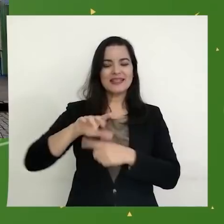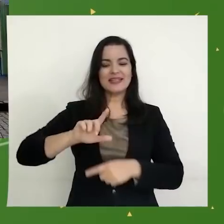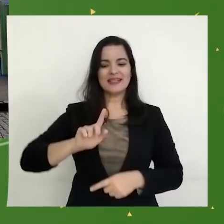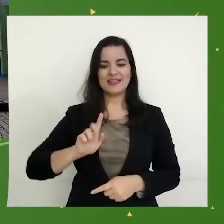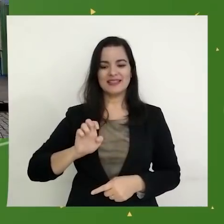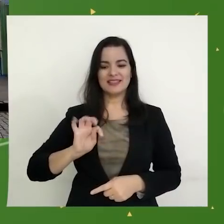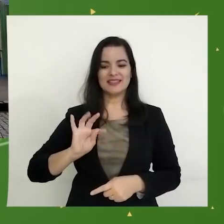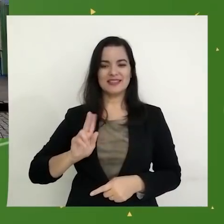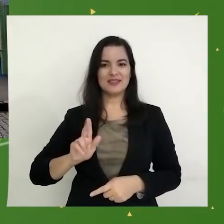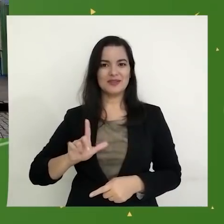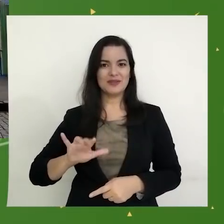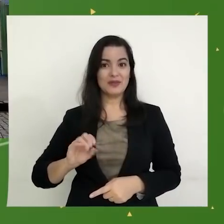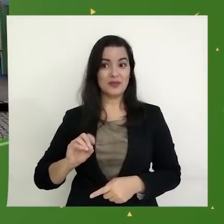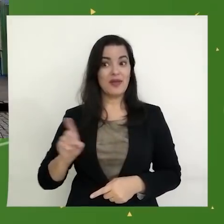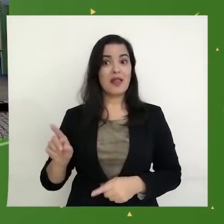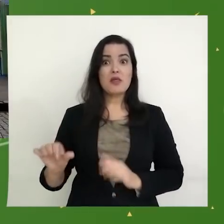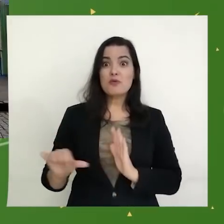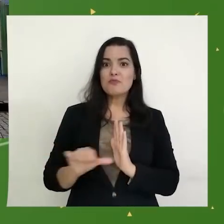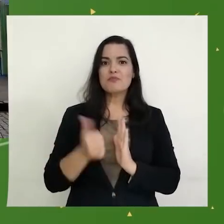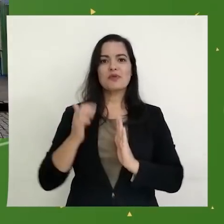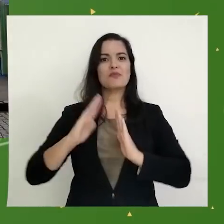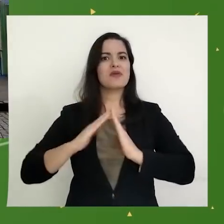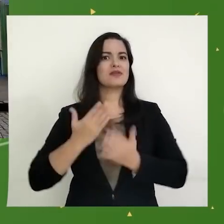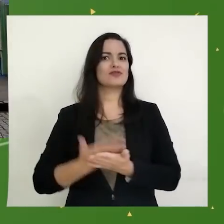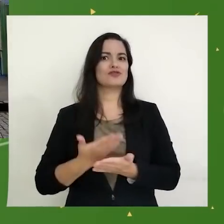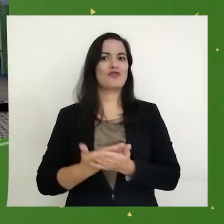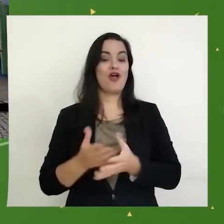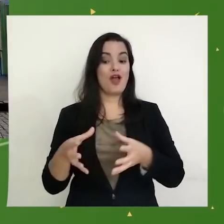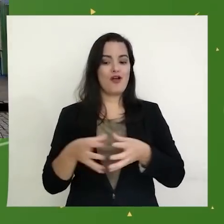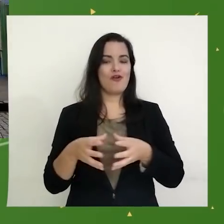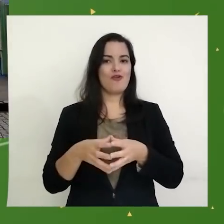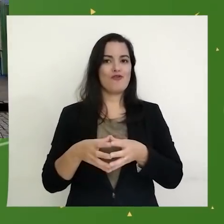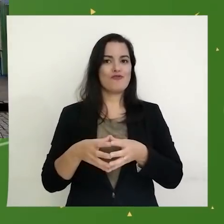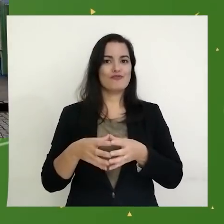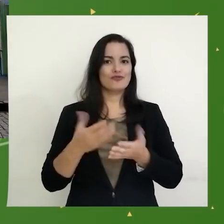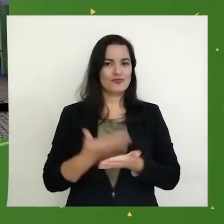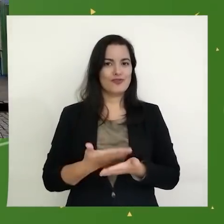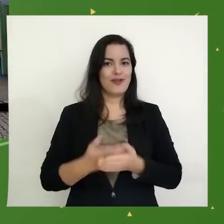primeiro grupo escolar de Guarulhos, criado em